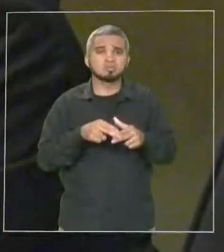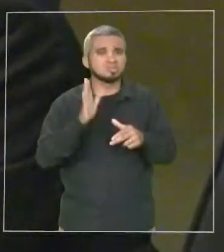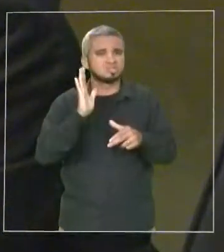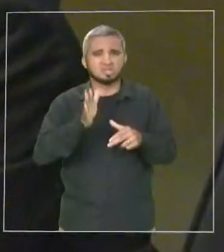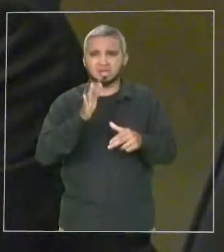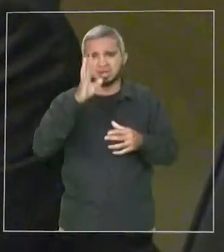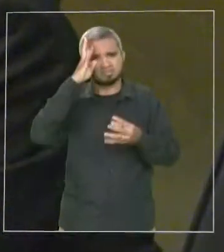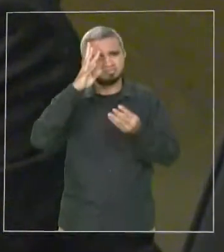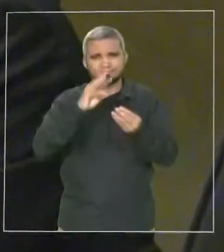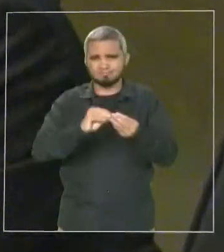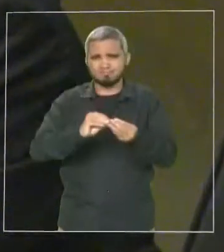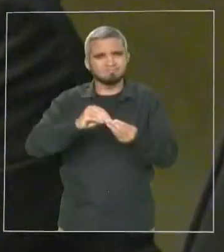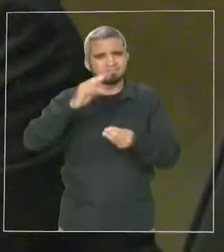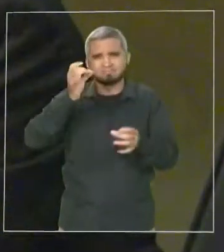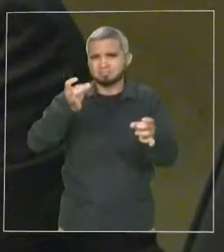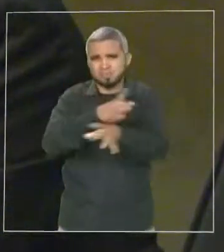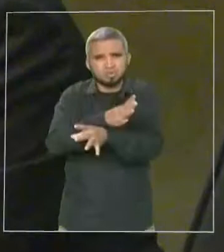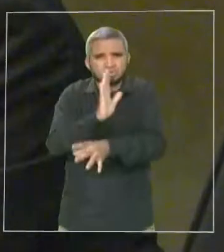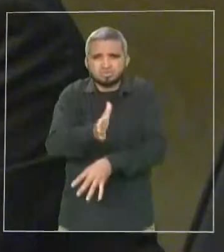à tona